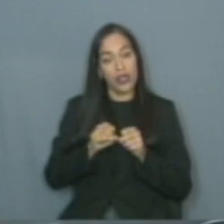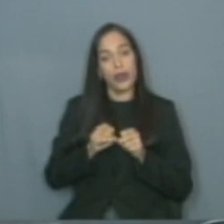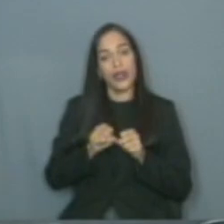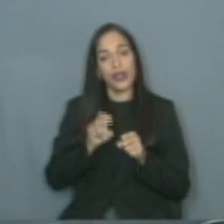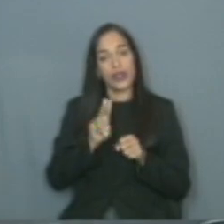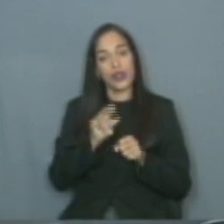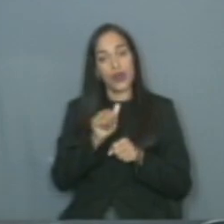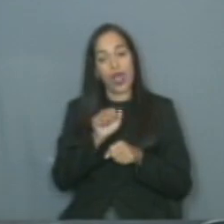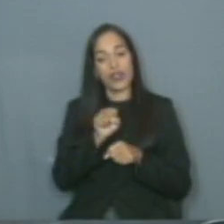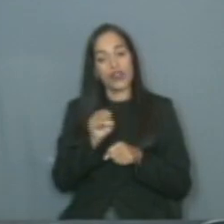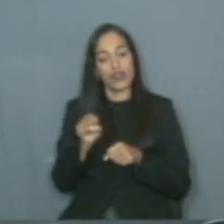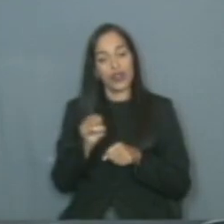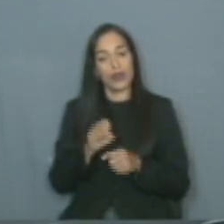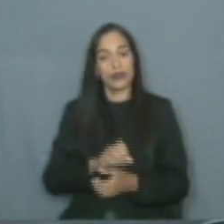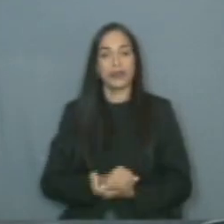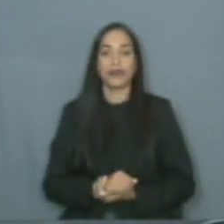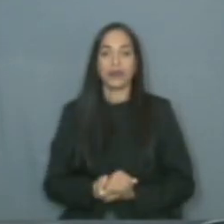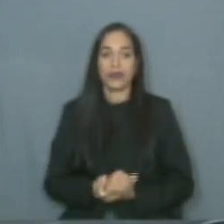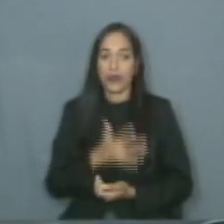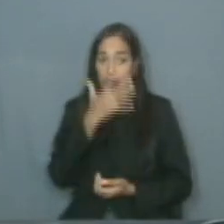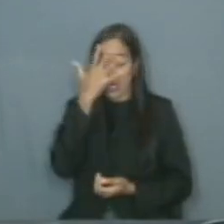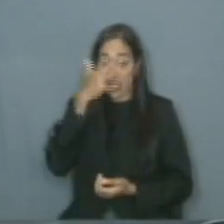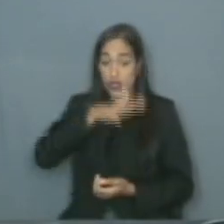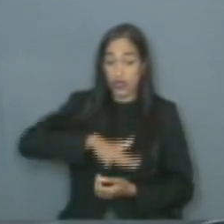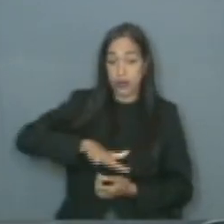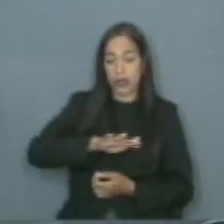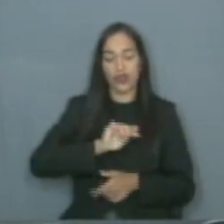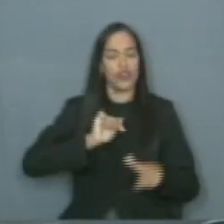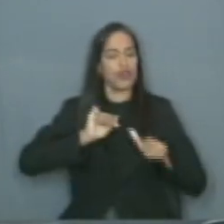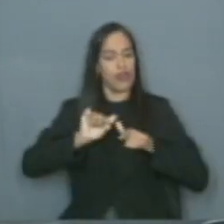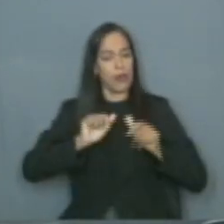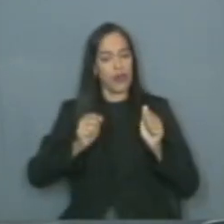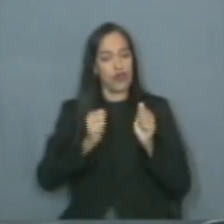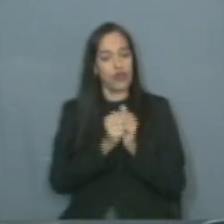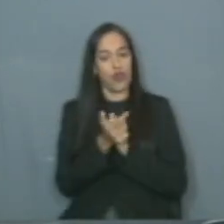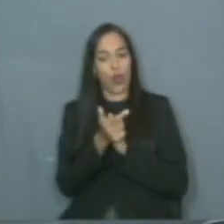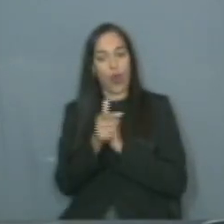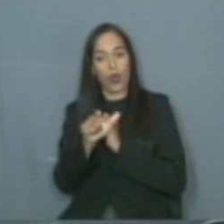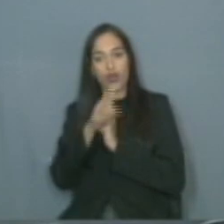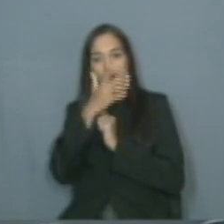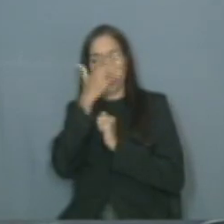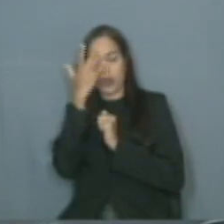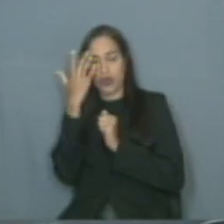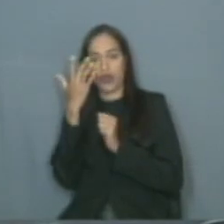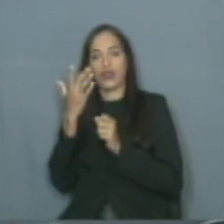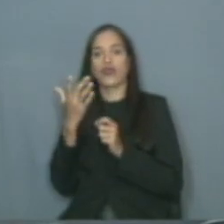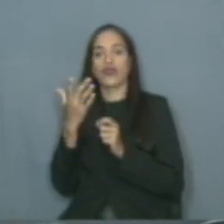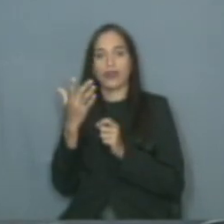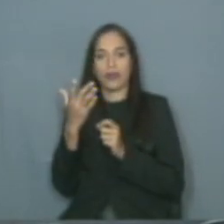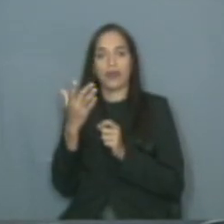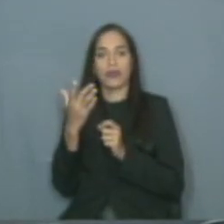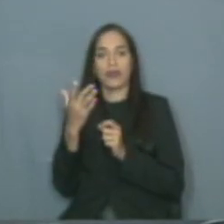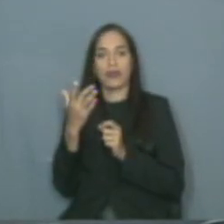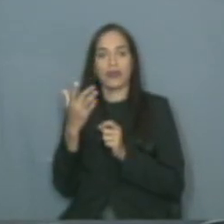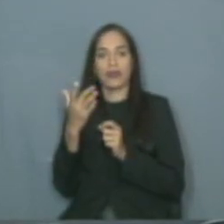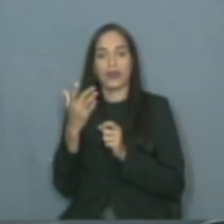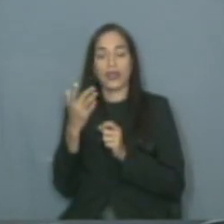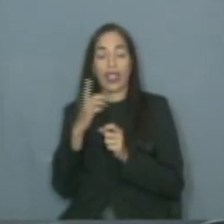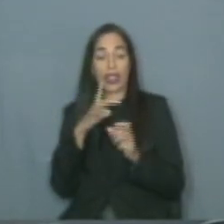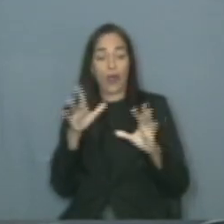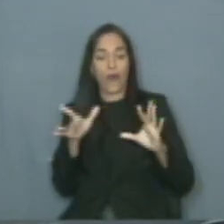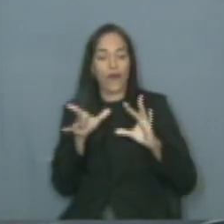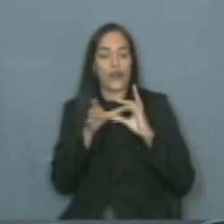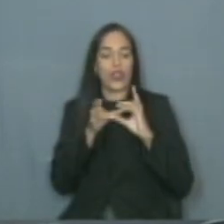UAS. Essas pessoas trabalham junto com outras pessoas, naturalmente, que têm um vínculo